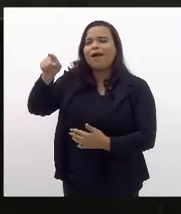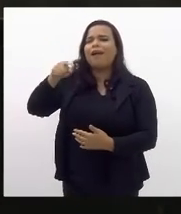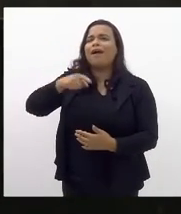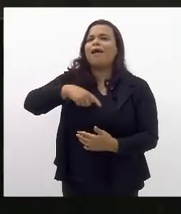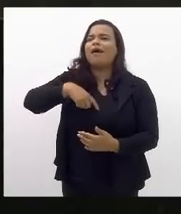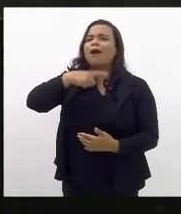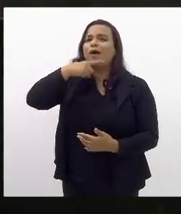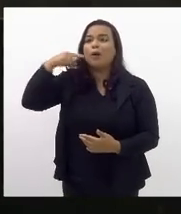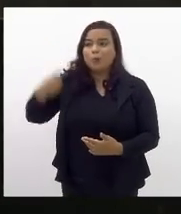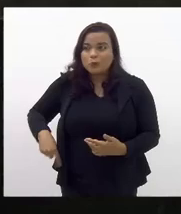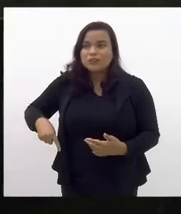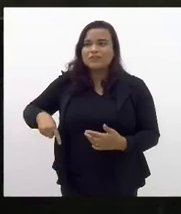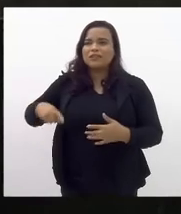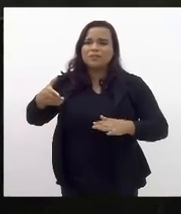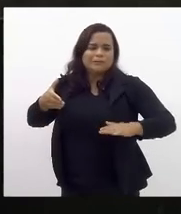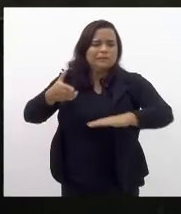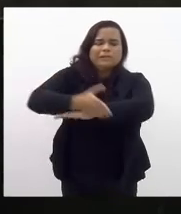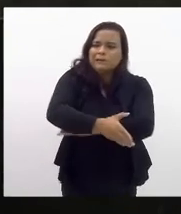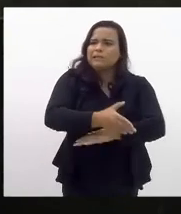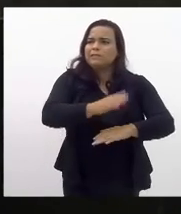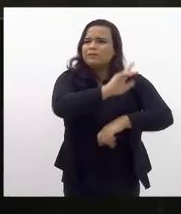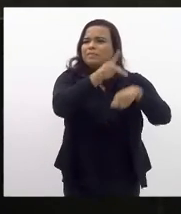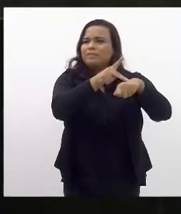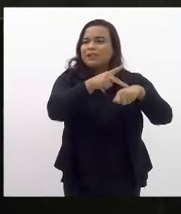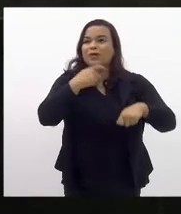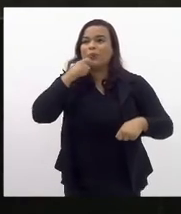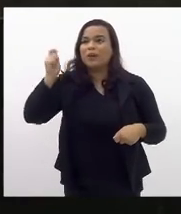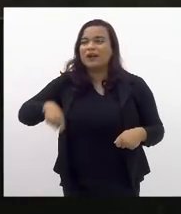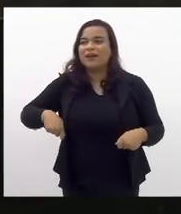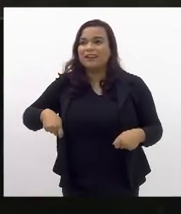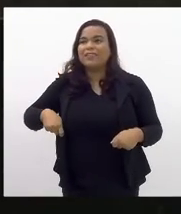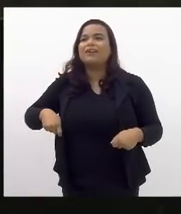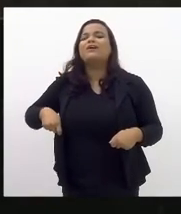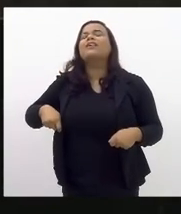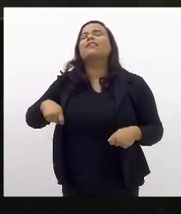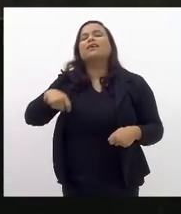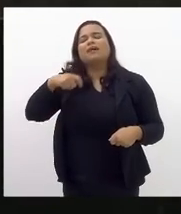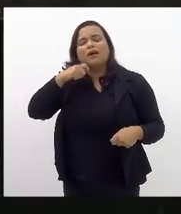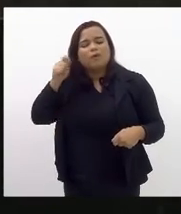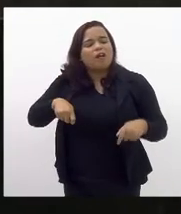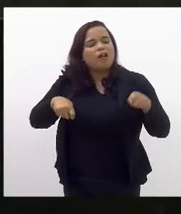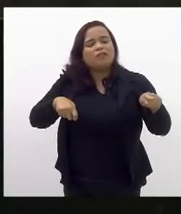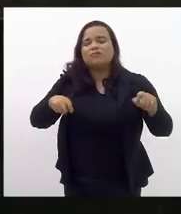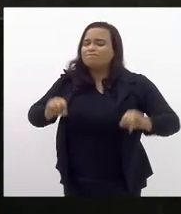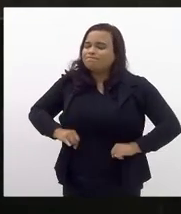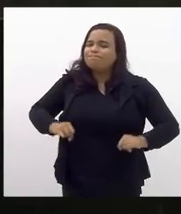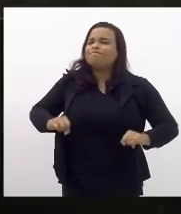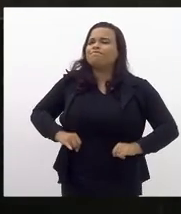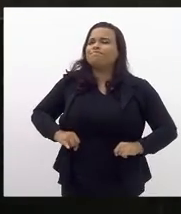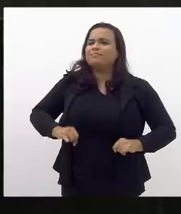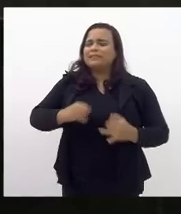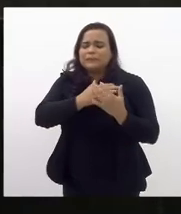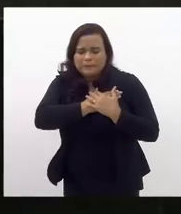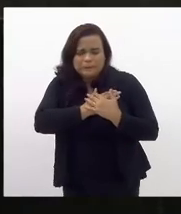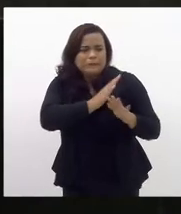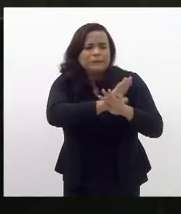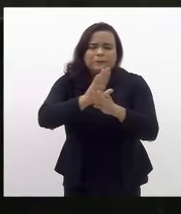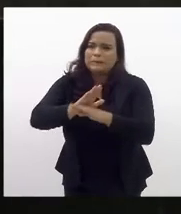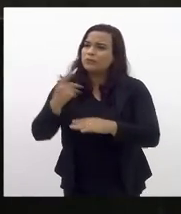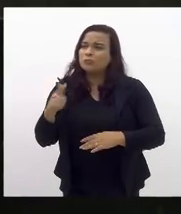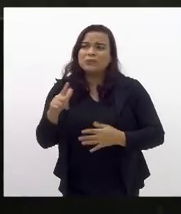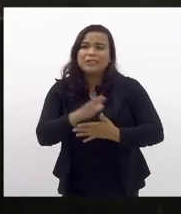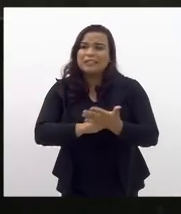E solidariedade não está existindo em nada. As políticas públicas hoje não atendem